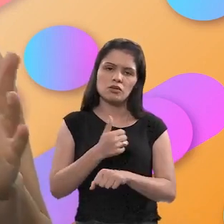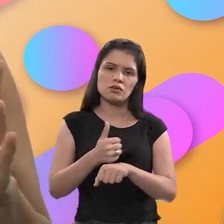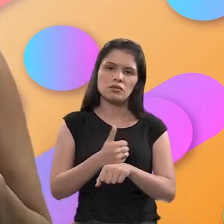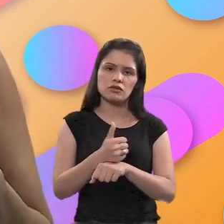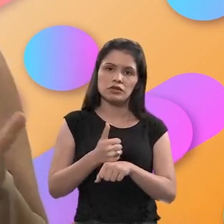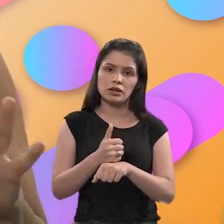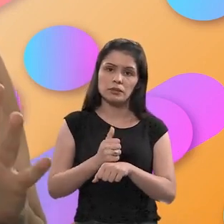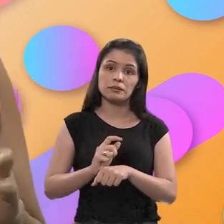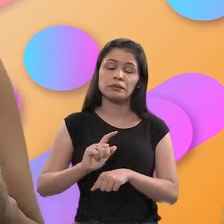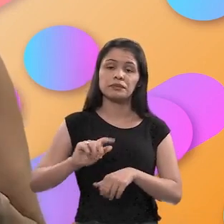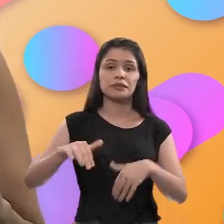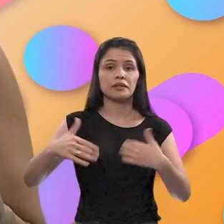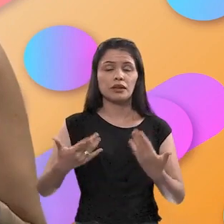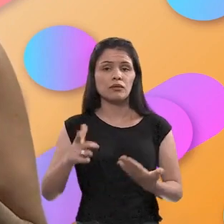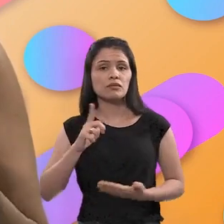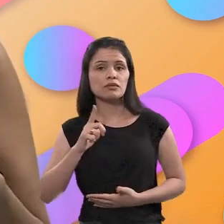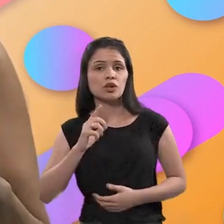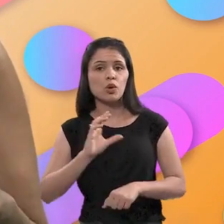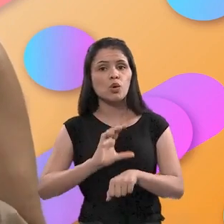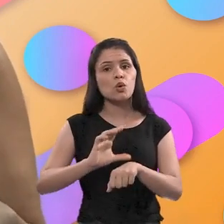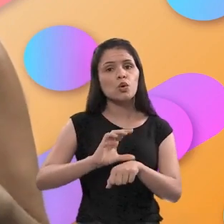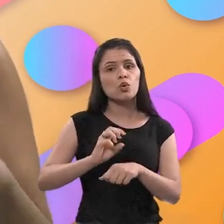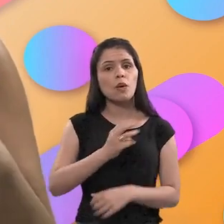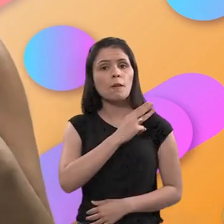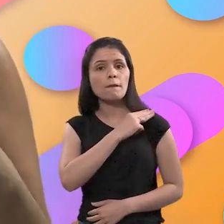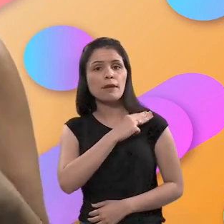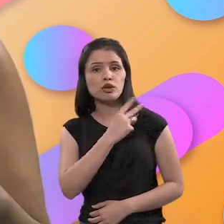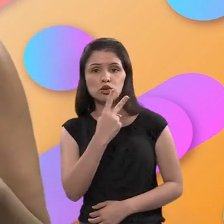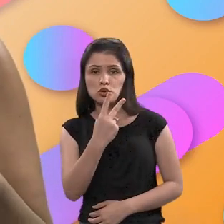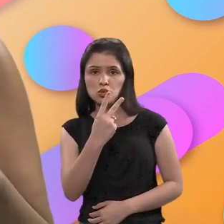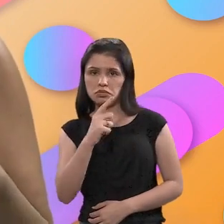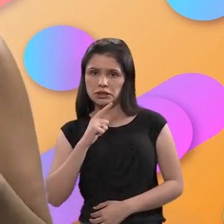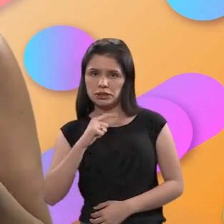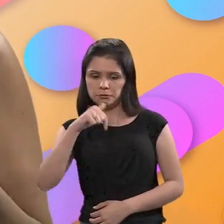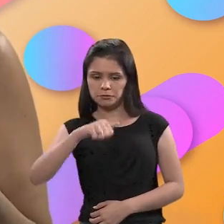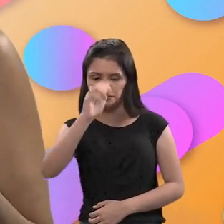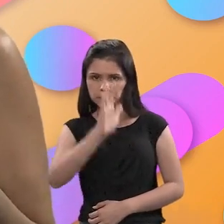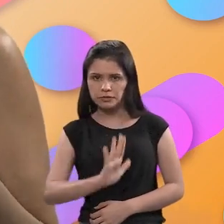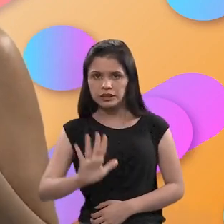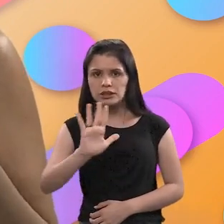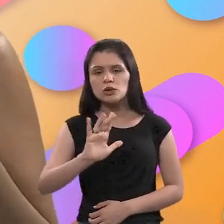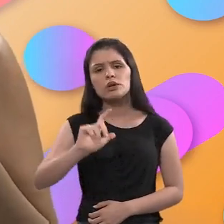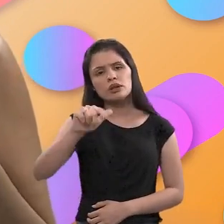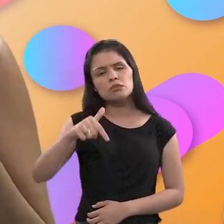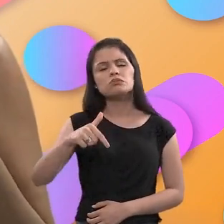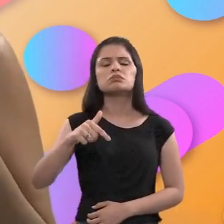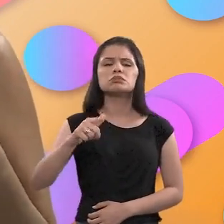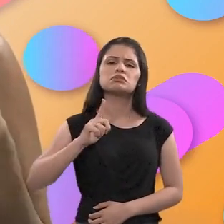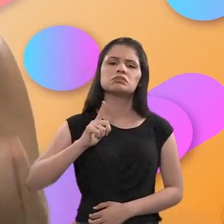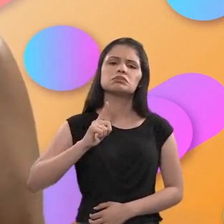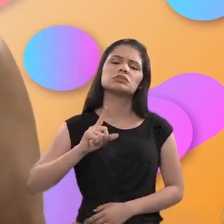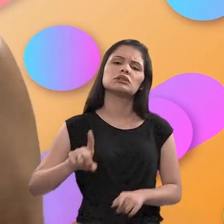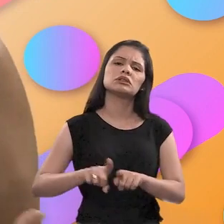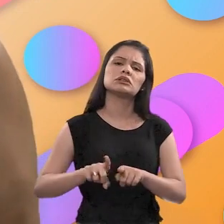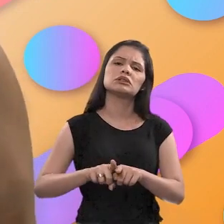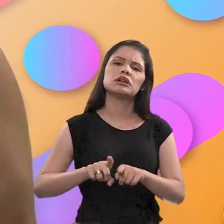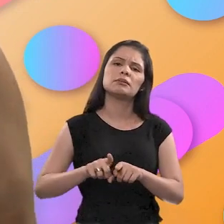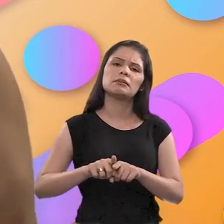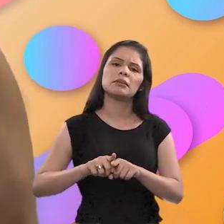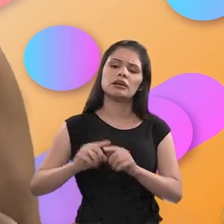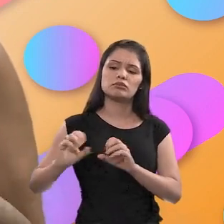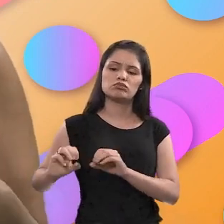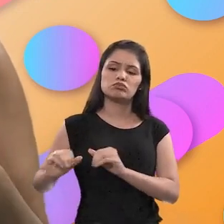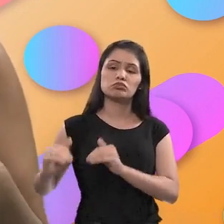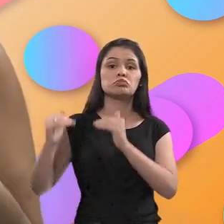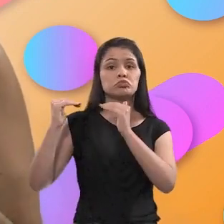médio, 2 no país, e depois a gente passa a ter os cursos de formação nível superior, tanto desde a proposta